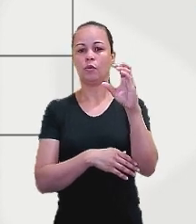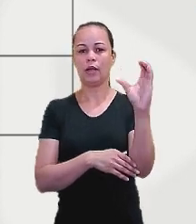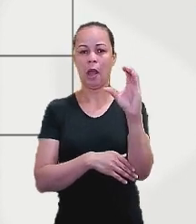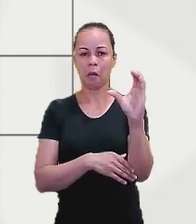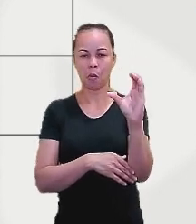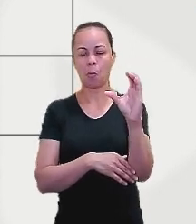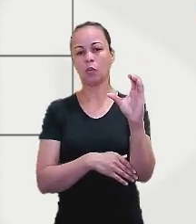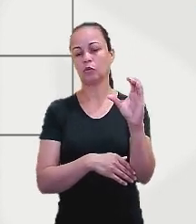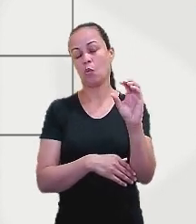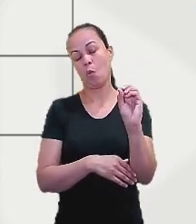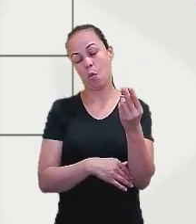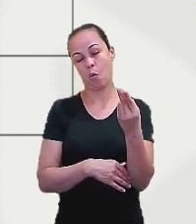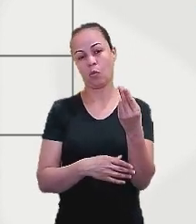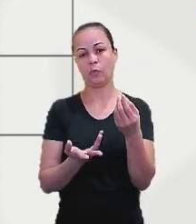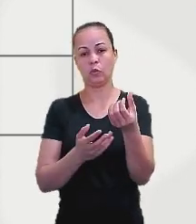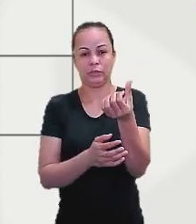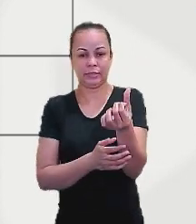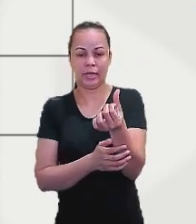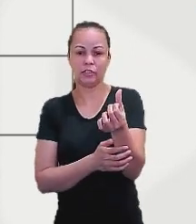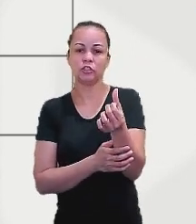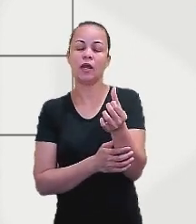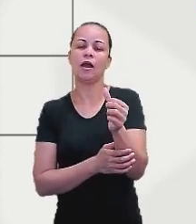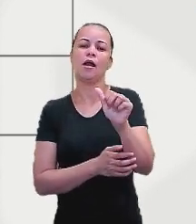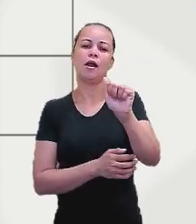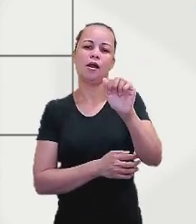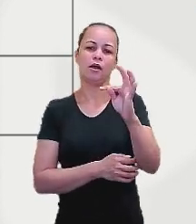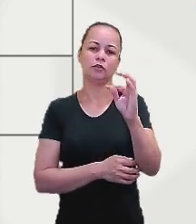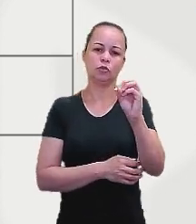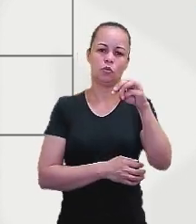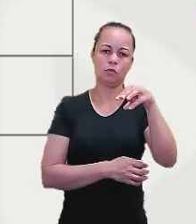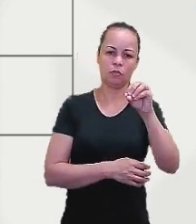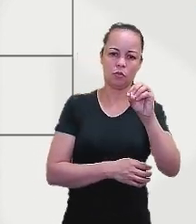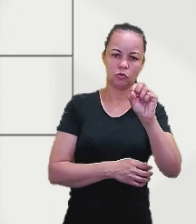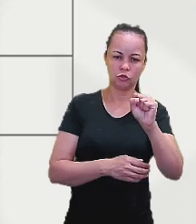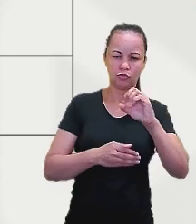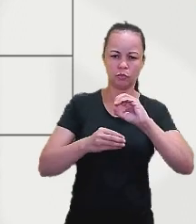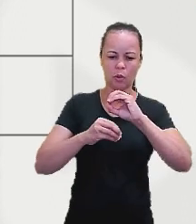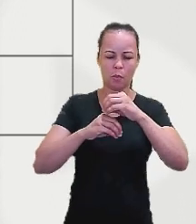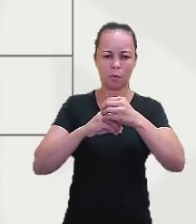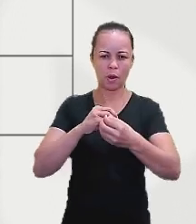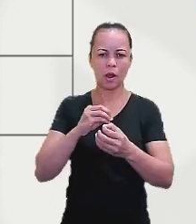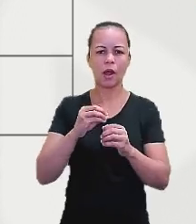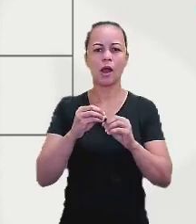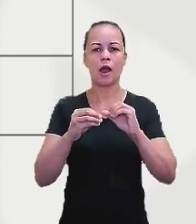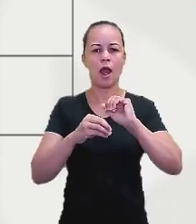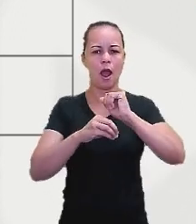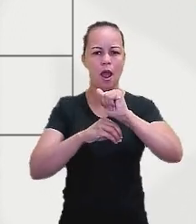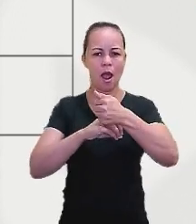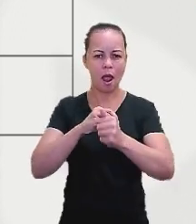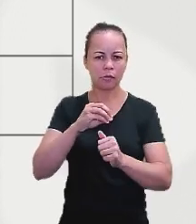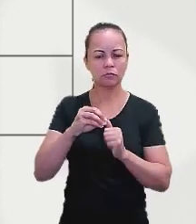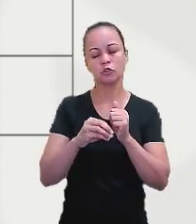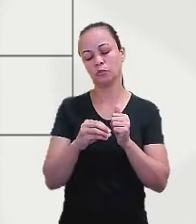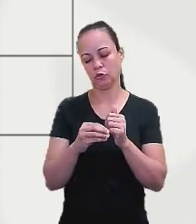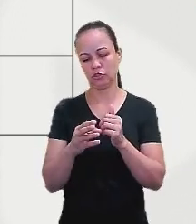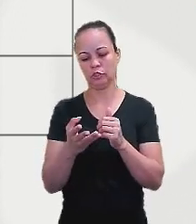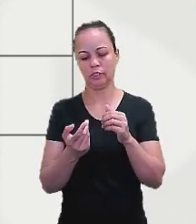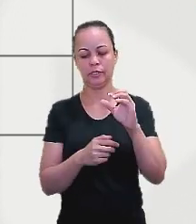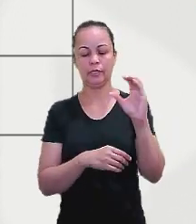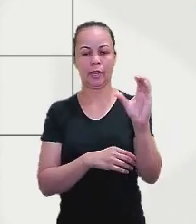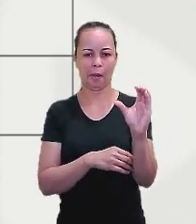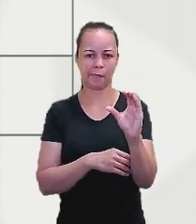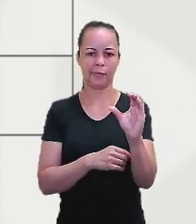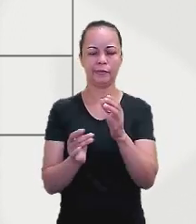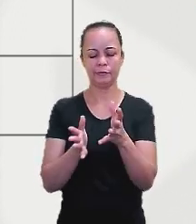6 átomos de carbono. Porque na prática, gente, o que é que a gente vai ter de característico em um carboidrato? A presença de carbono,